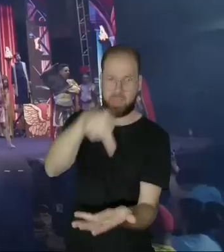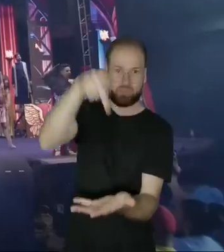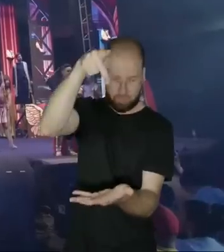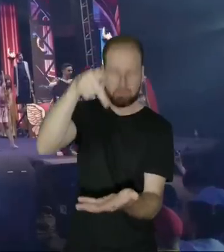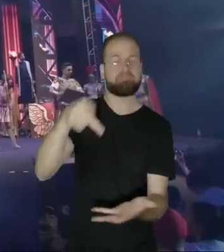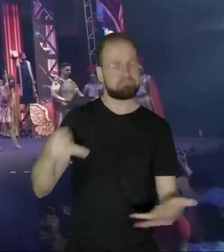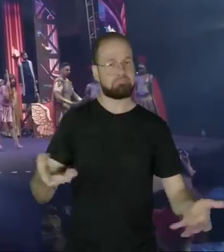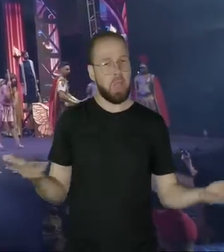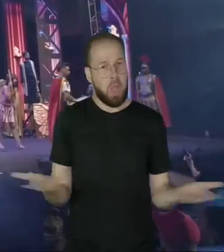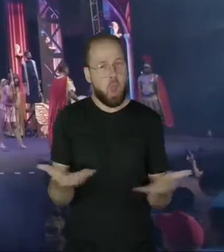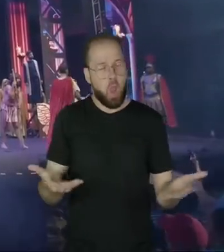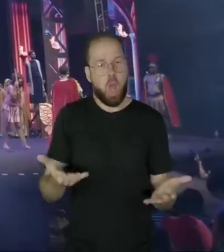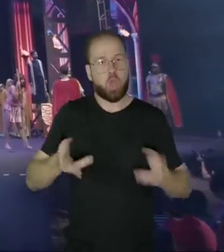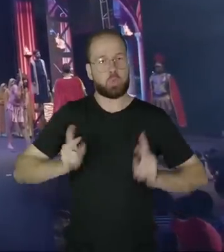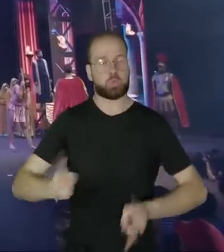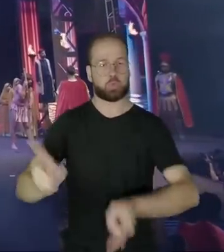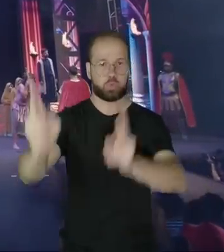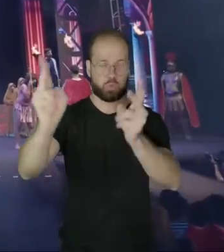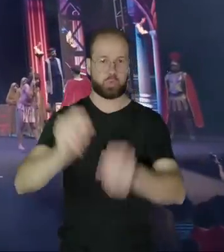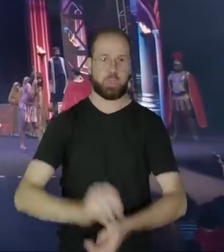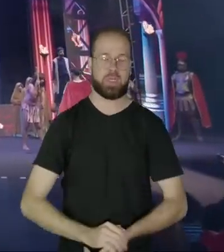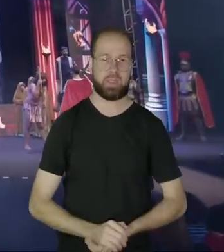continuar.